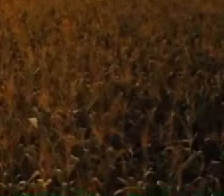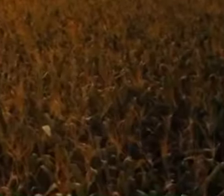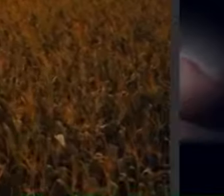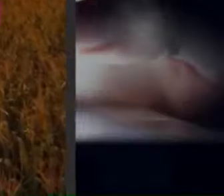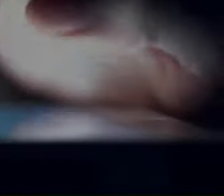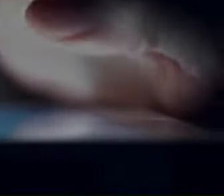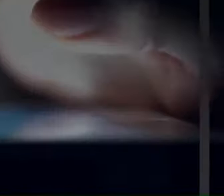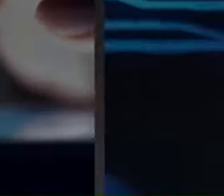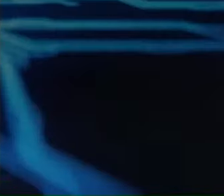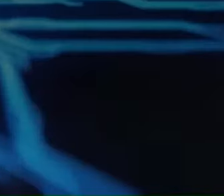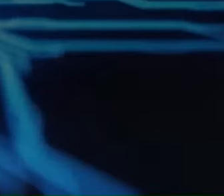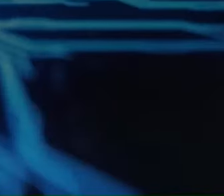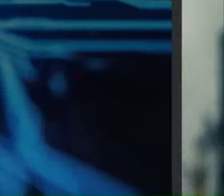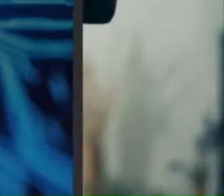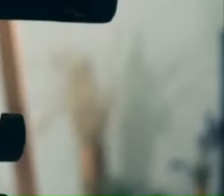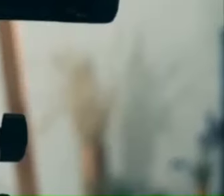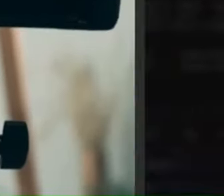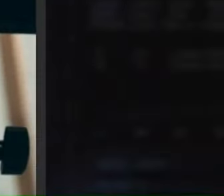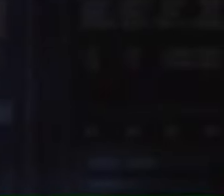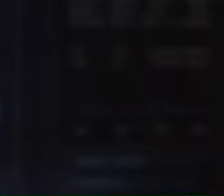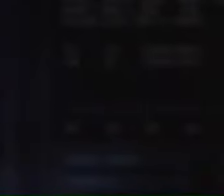Inovar para evoluir.